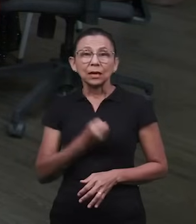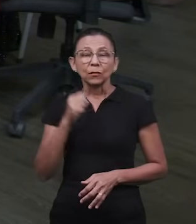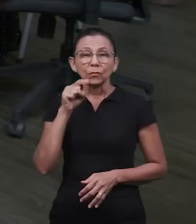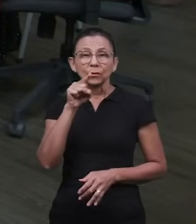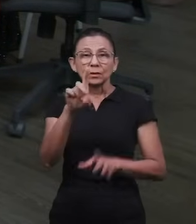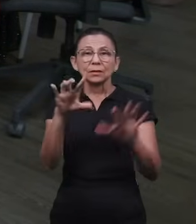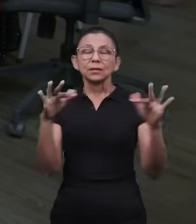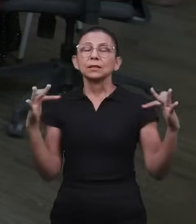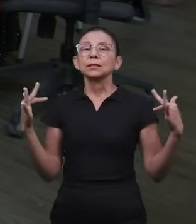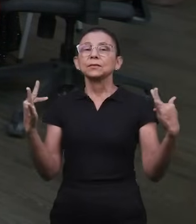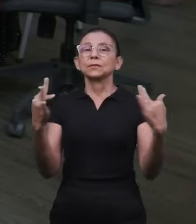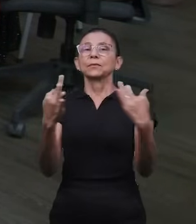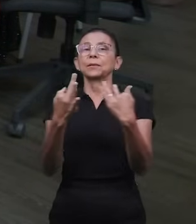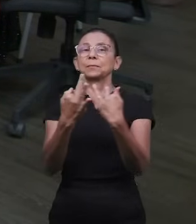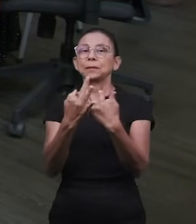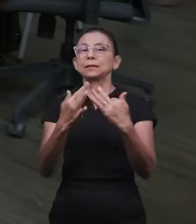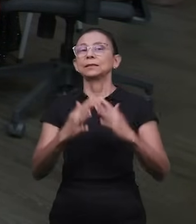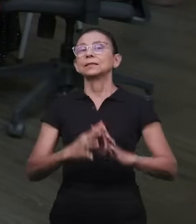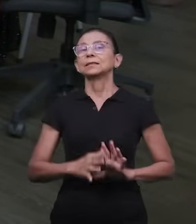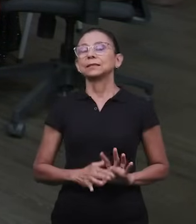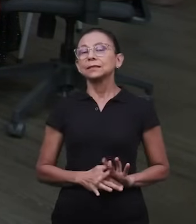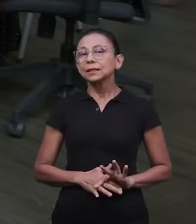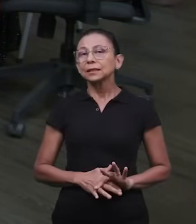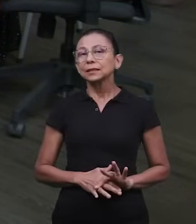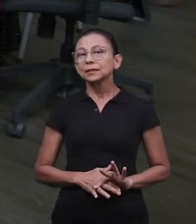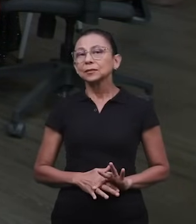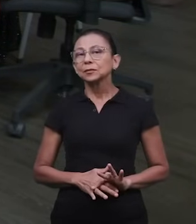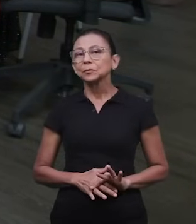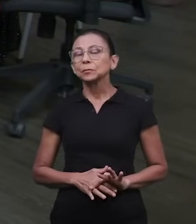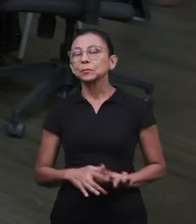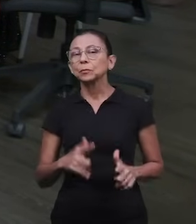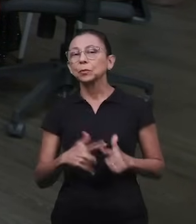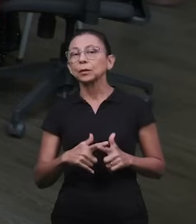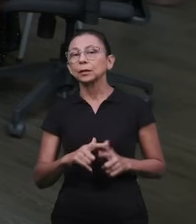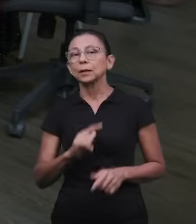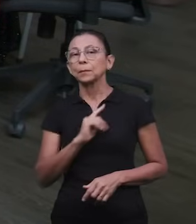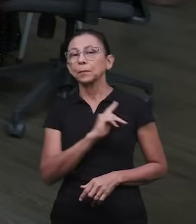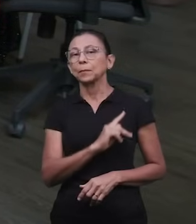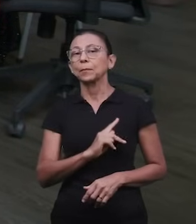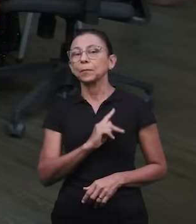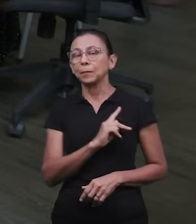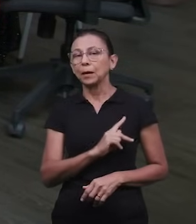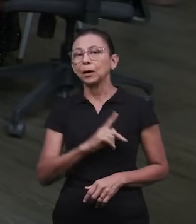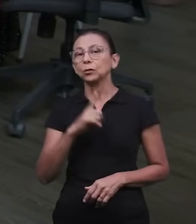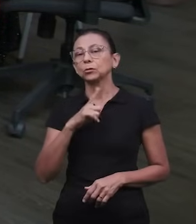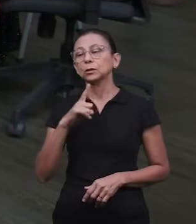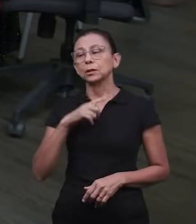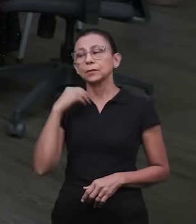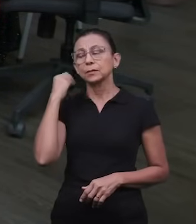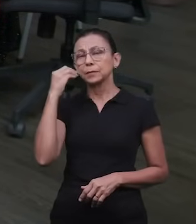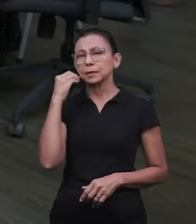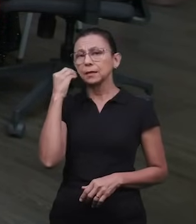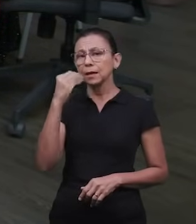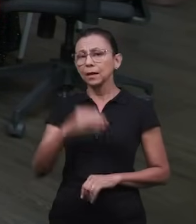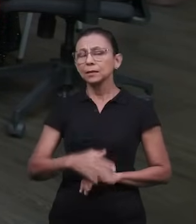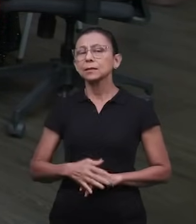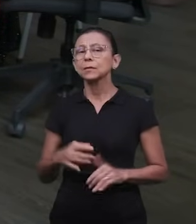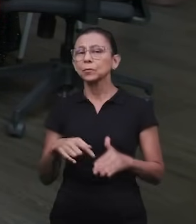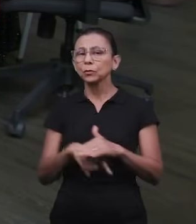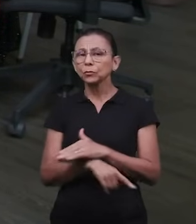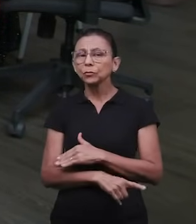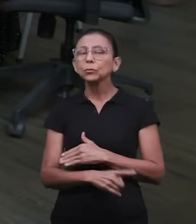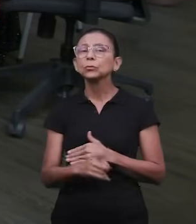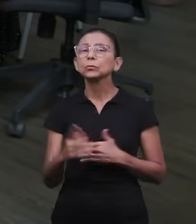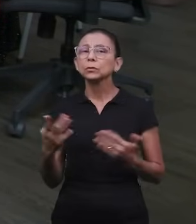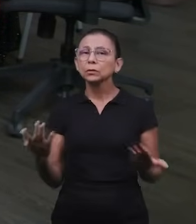conhece a família dele, não sabe quem é, tudo. Mas a experiência que o carcereiro teve, ela refletiu na família, que a família ficou sabendo como é que